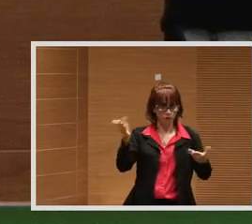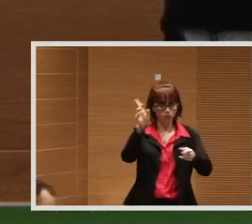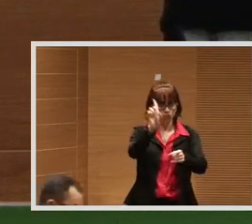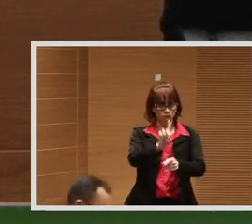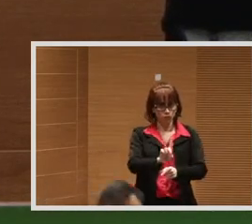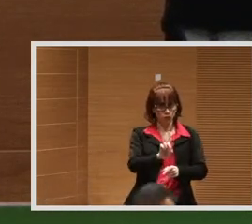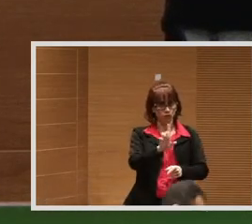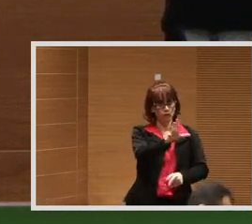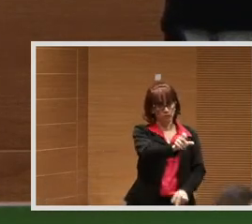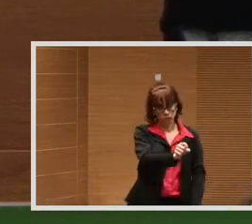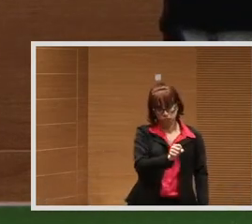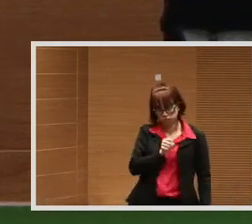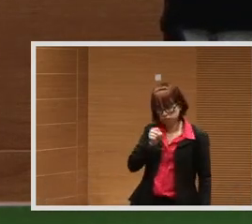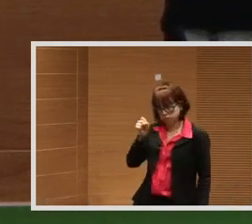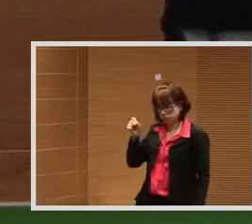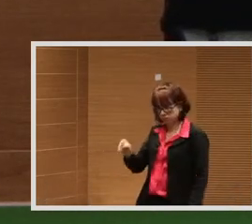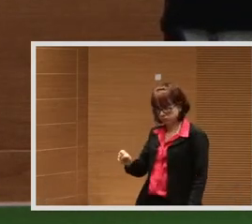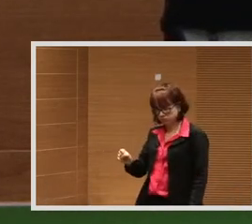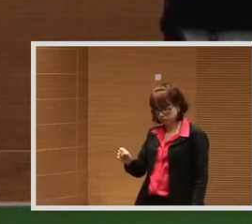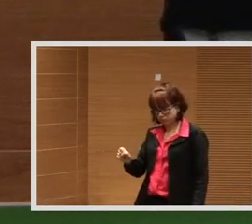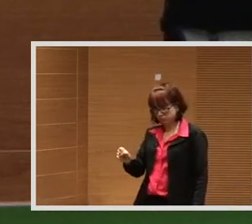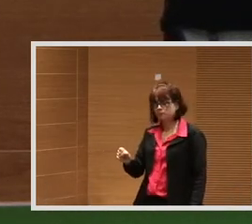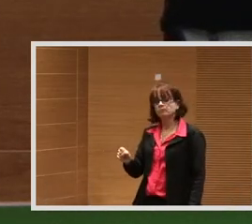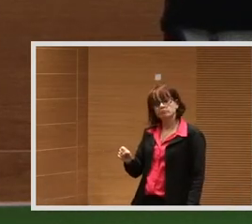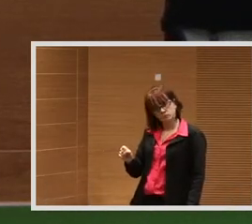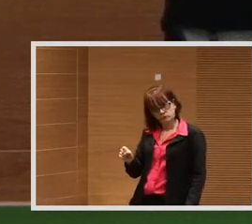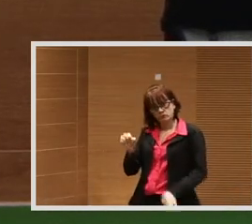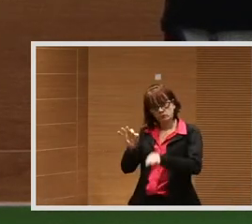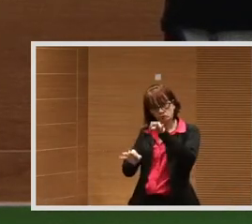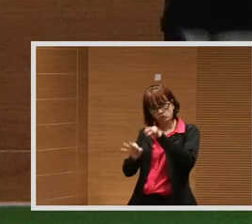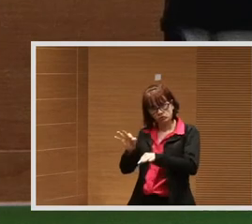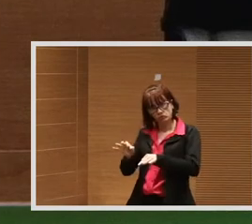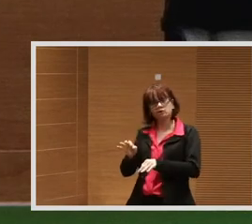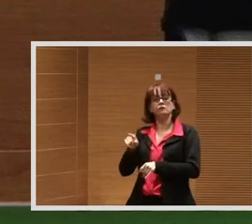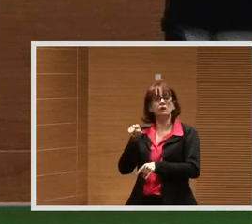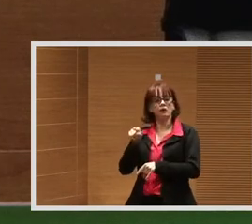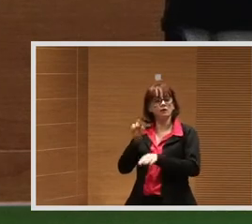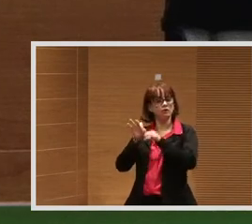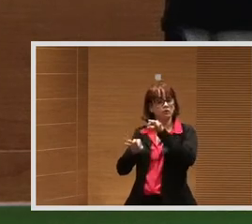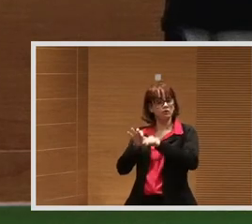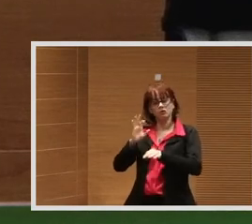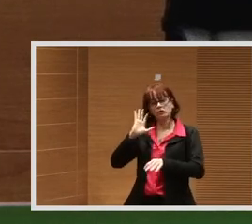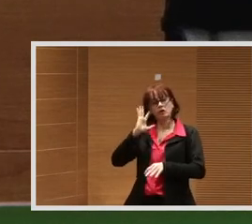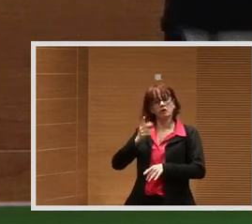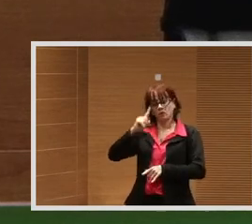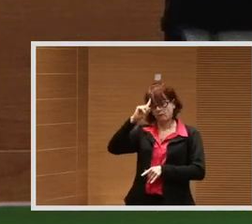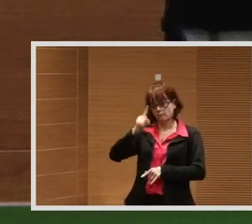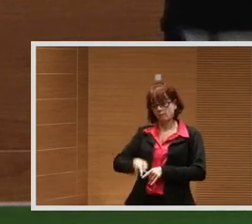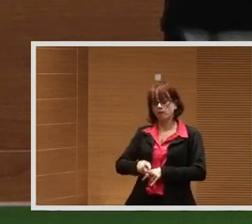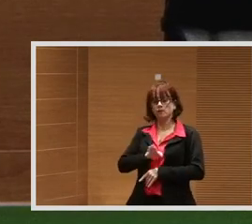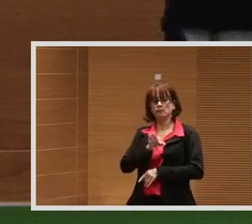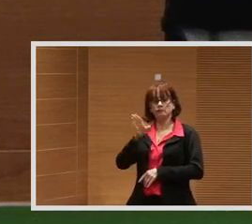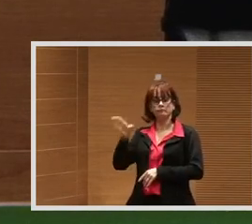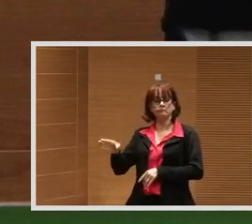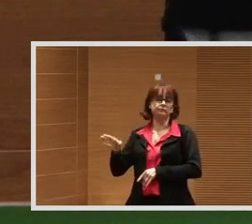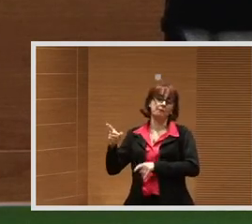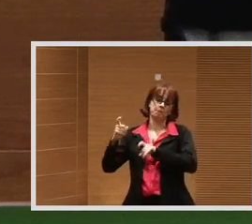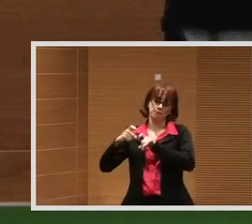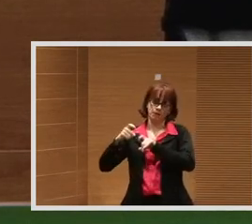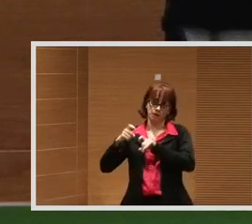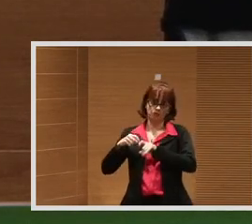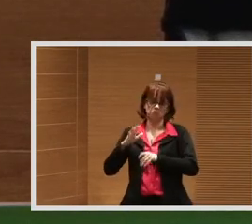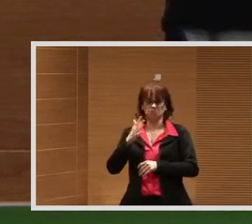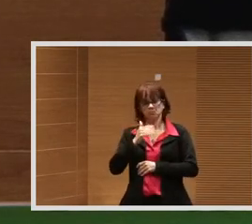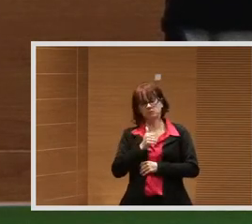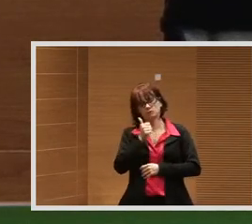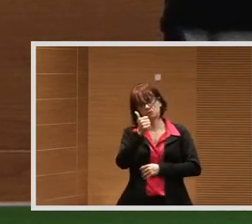encaminhados pela justiça para o acompanhamento. Tá? Ela tem um levantamento de 150 e poucos